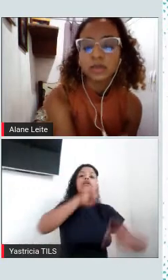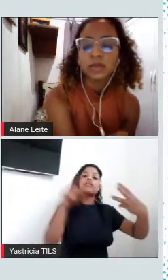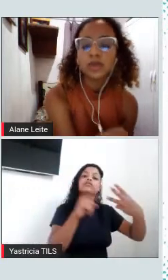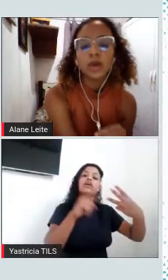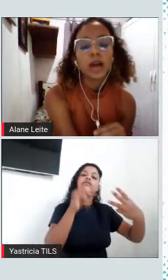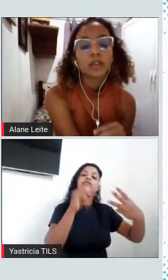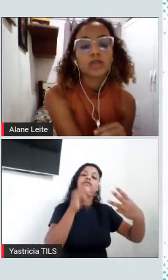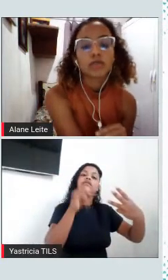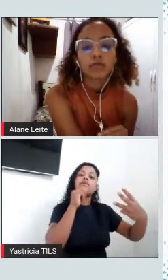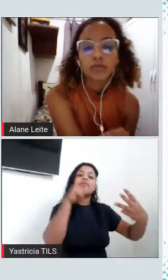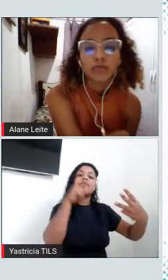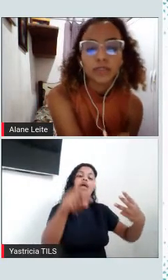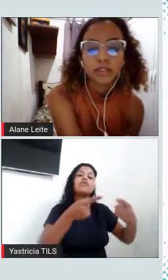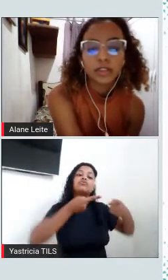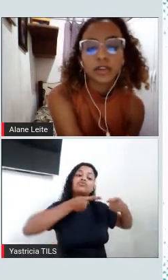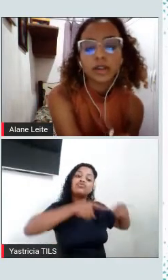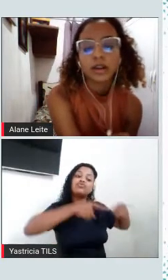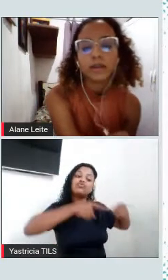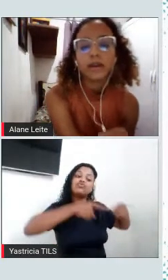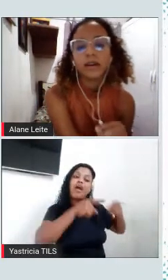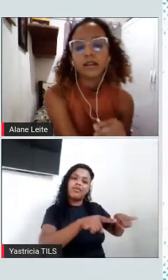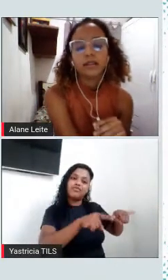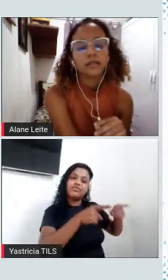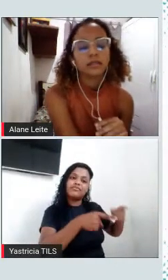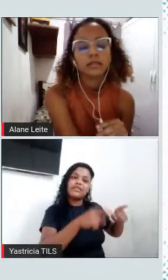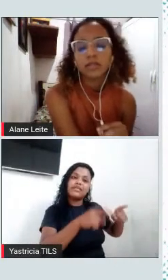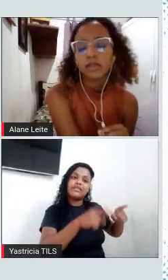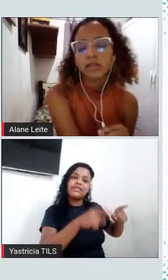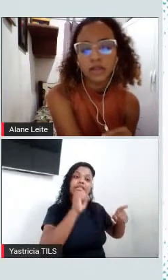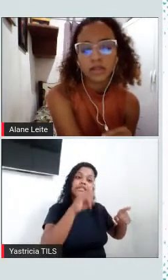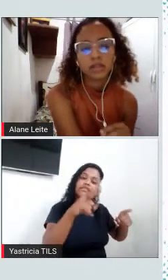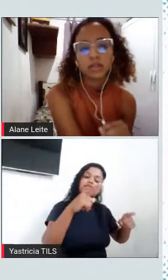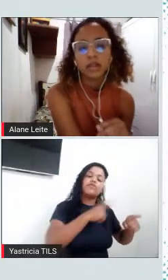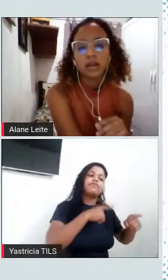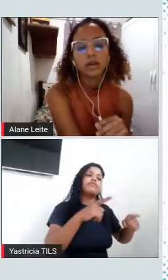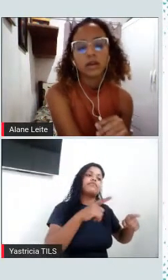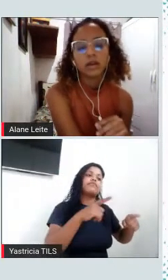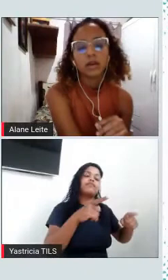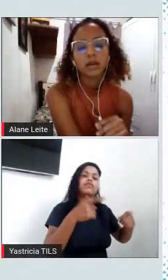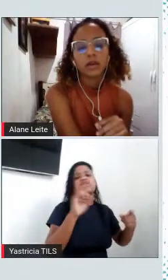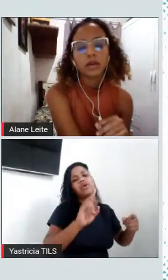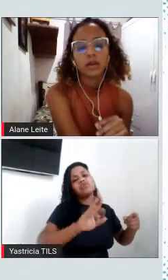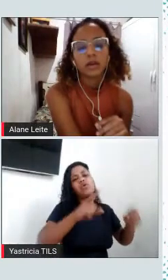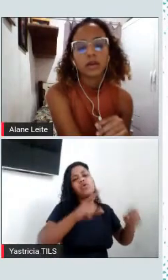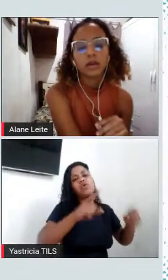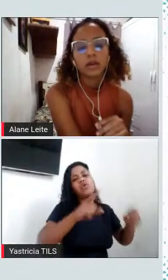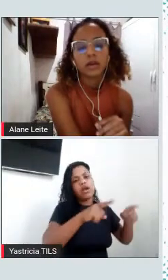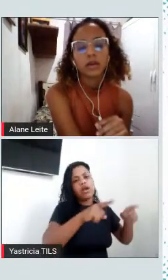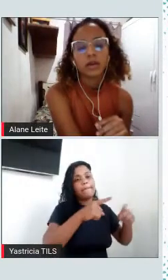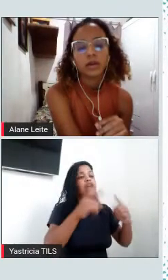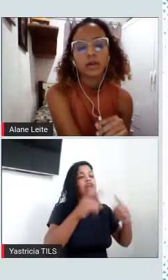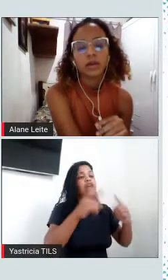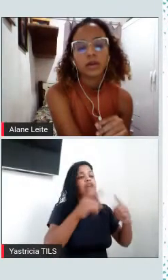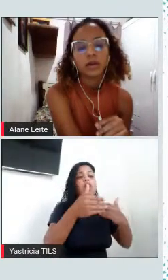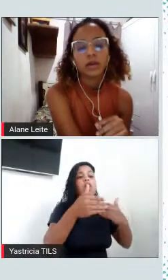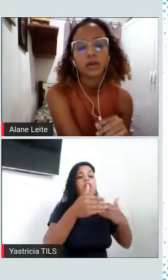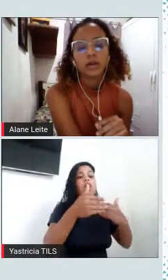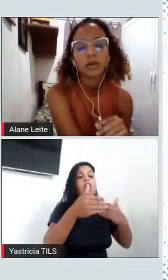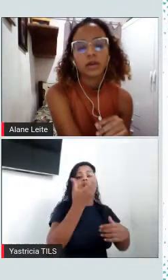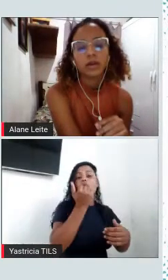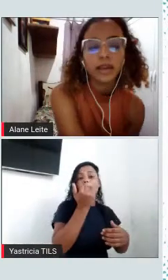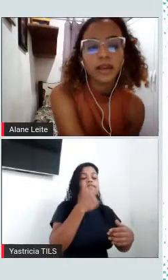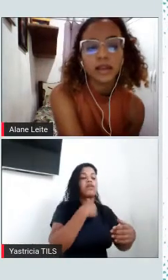imagem do churrasco. Se a gente colocar não só churrasco, se a gente colocar qualquer alimento para cozinhar,